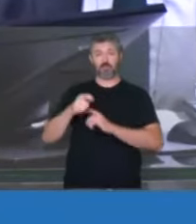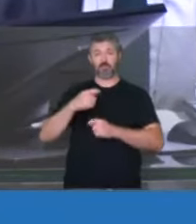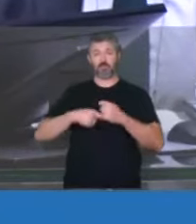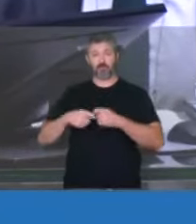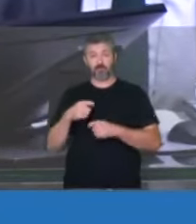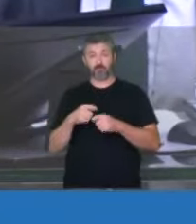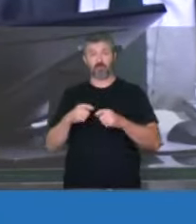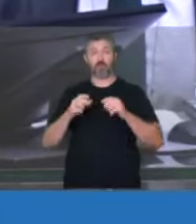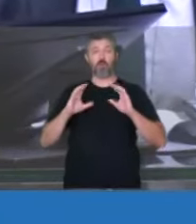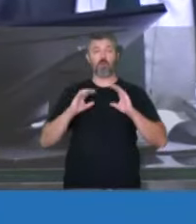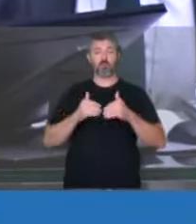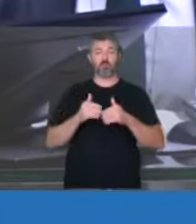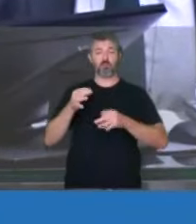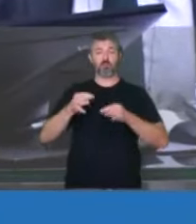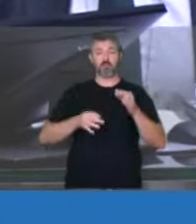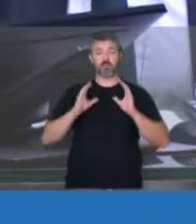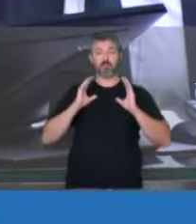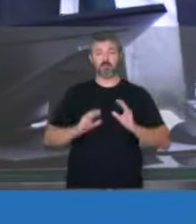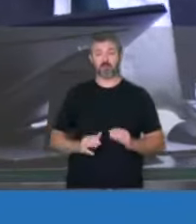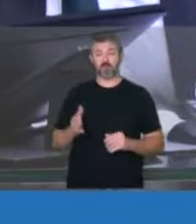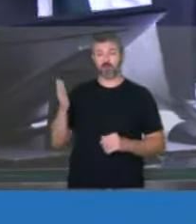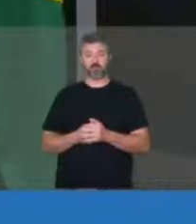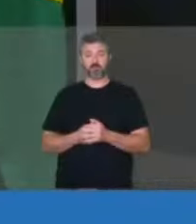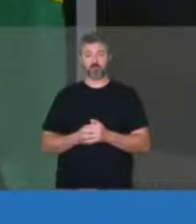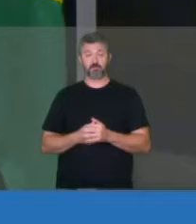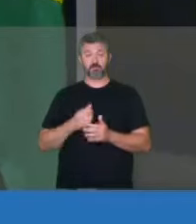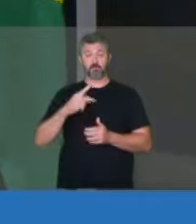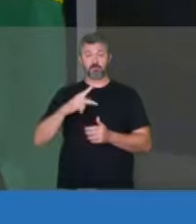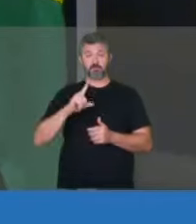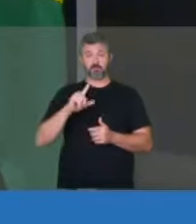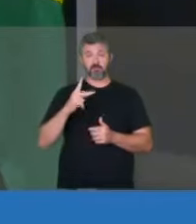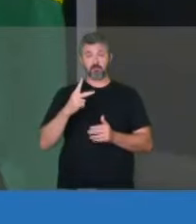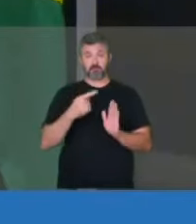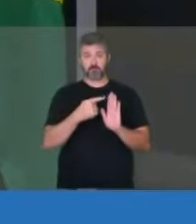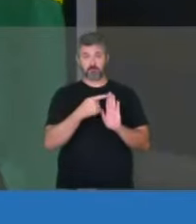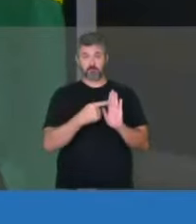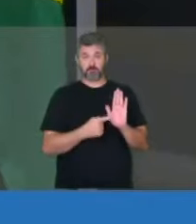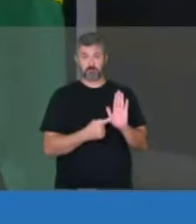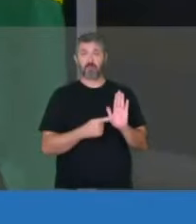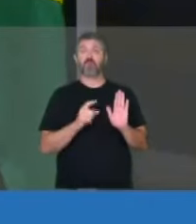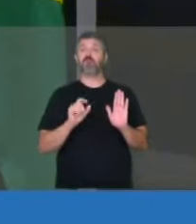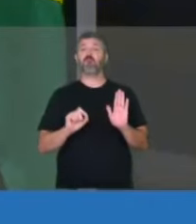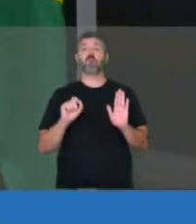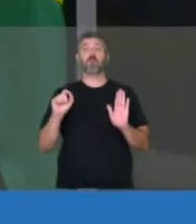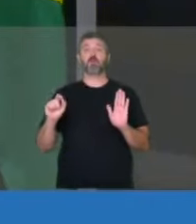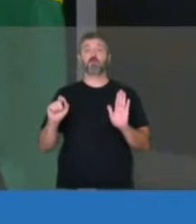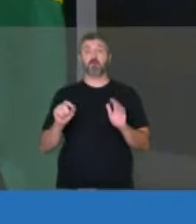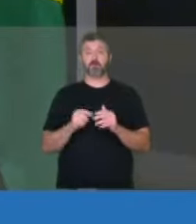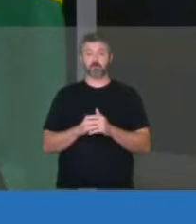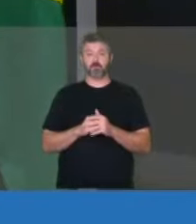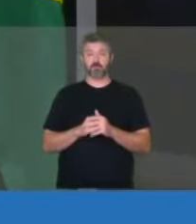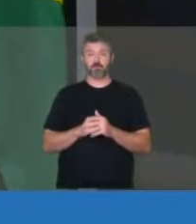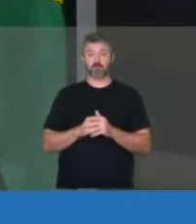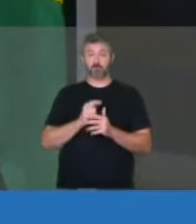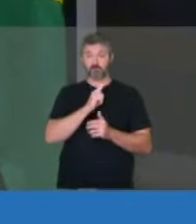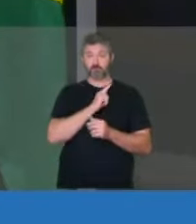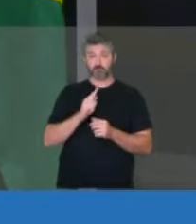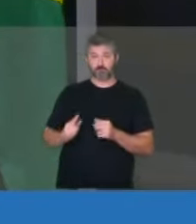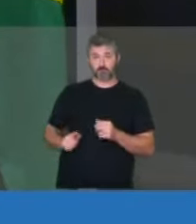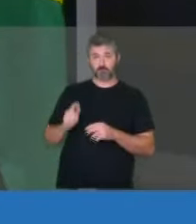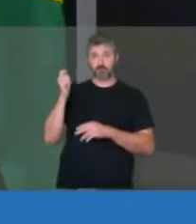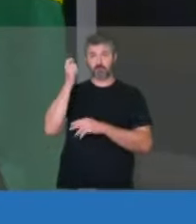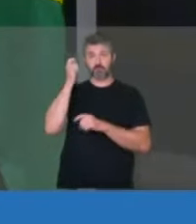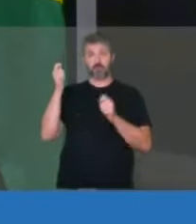foi aprovado o regime de urgência é um um requisito ali um rito que faz parte aqui da tramitação Para justamente dar